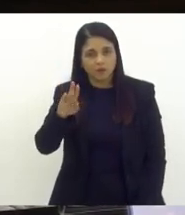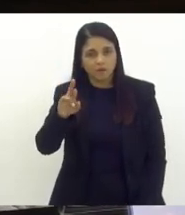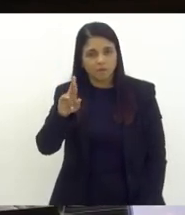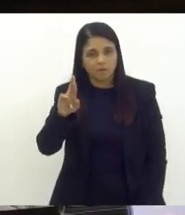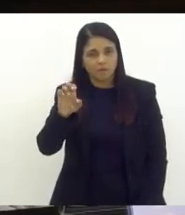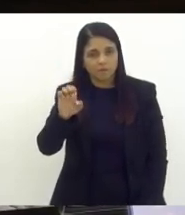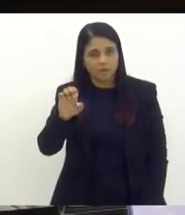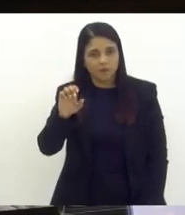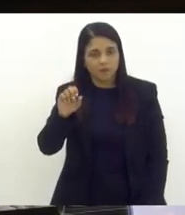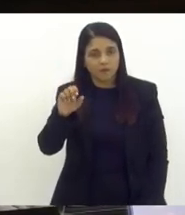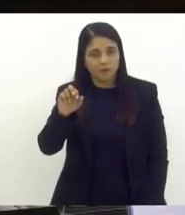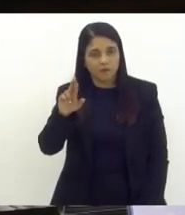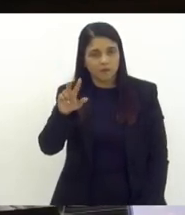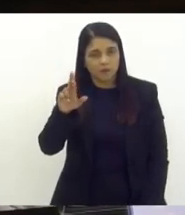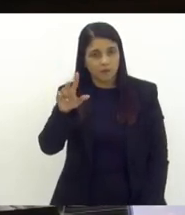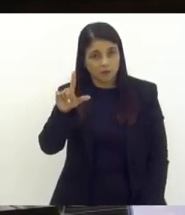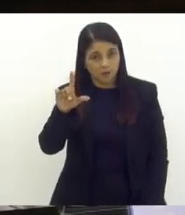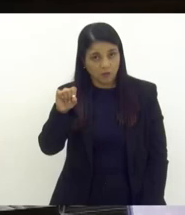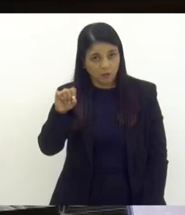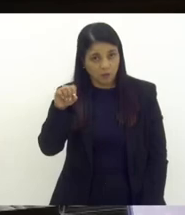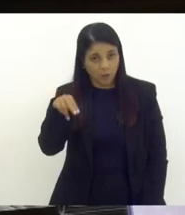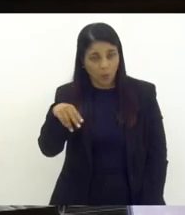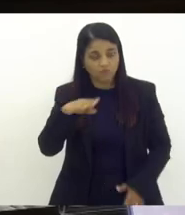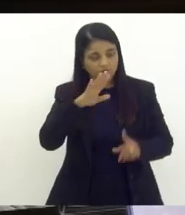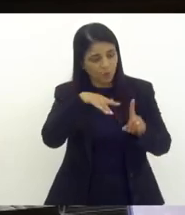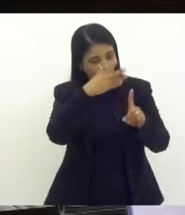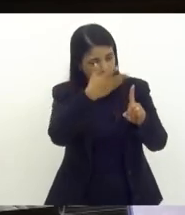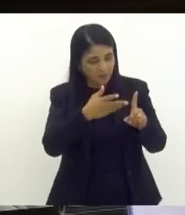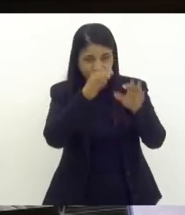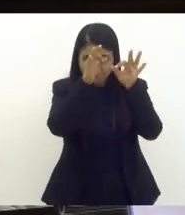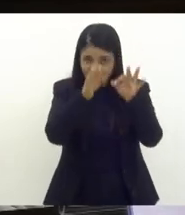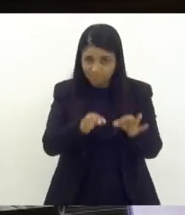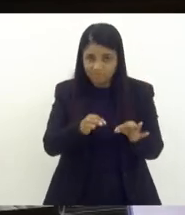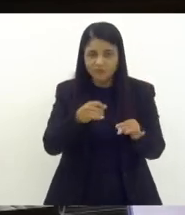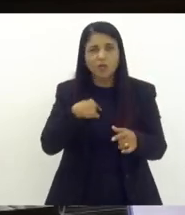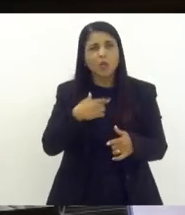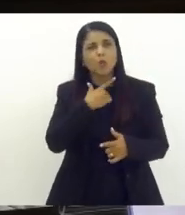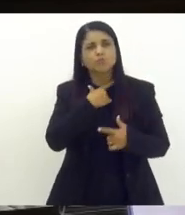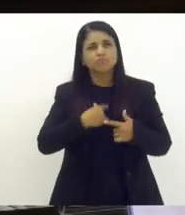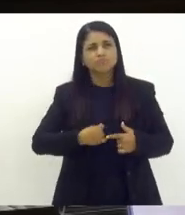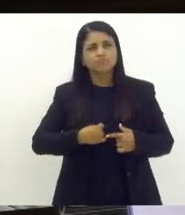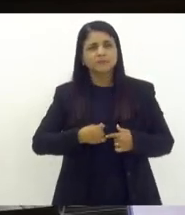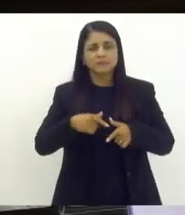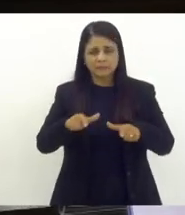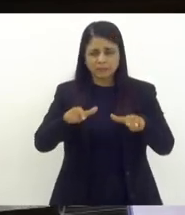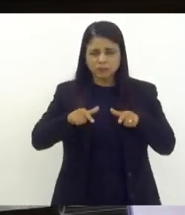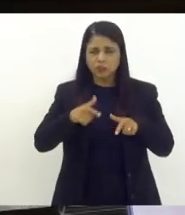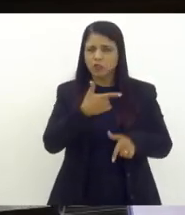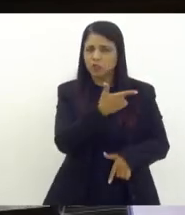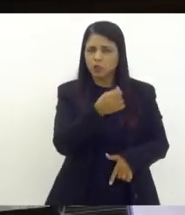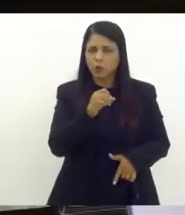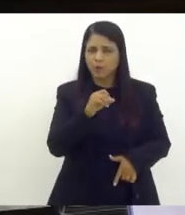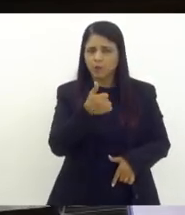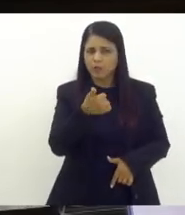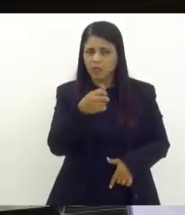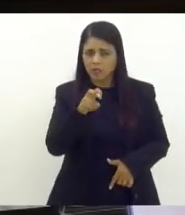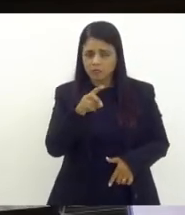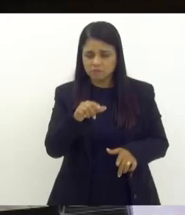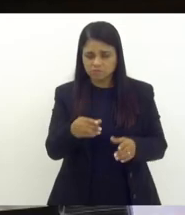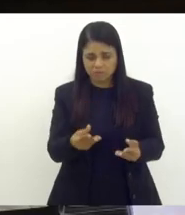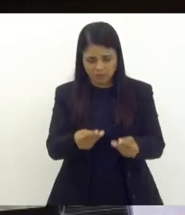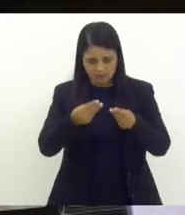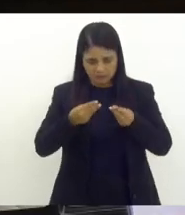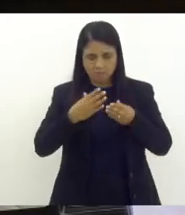homenagem eu recebi a medalha Tiradente Salv engano em 2015 e